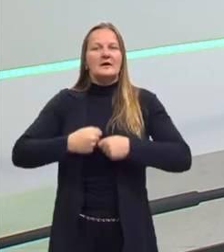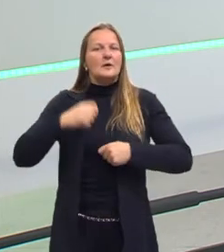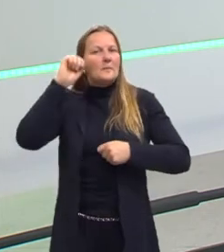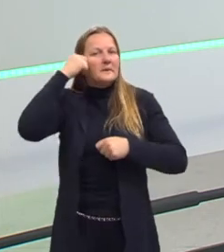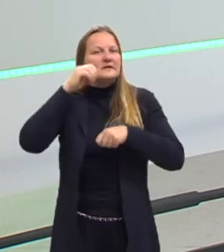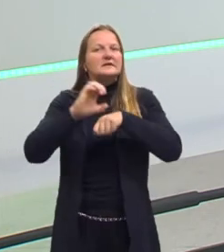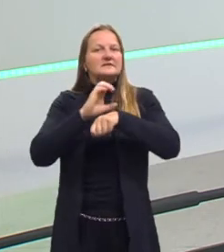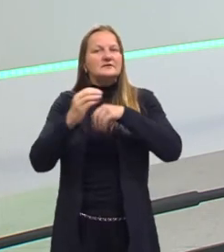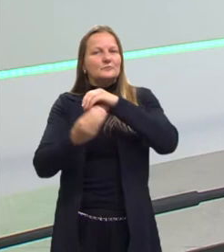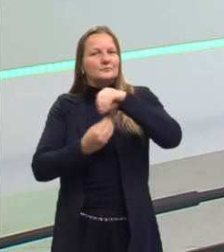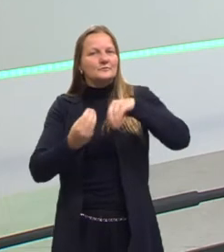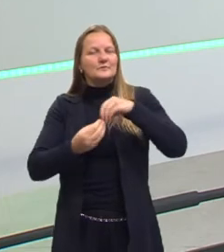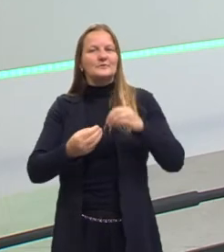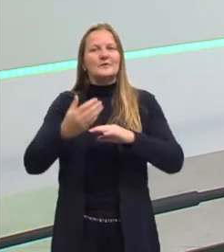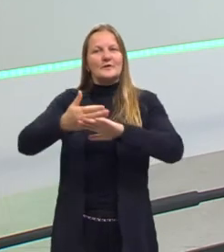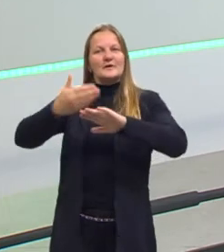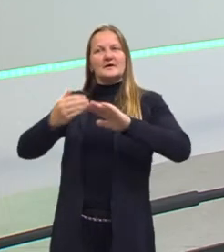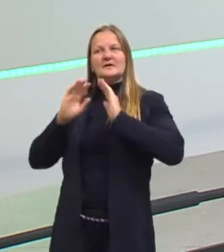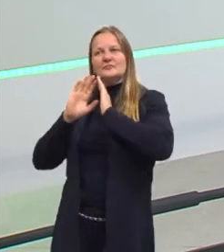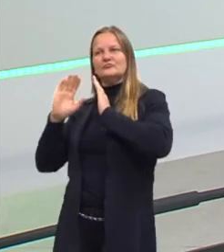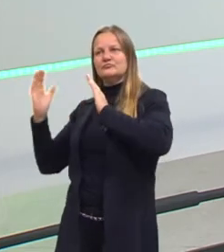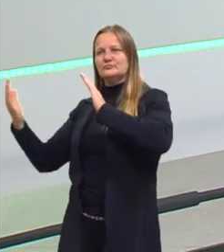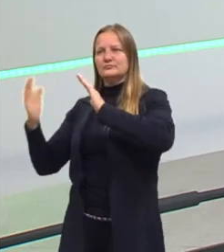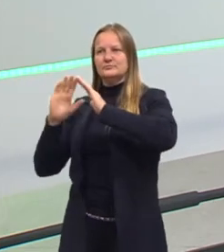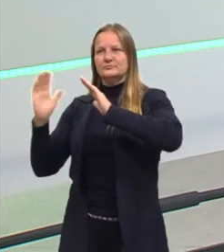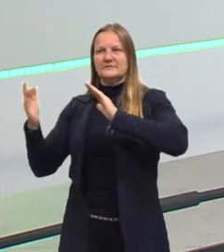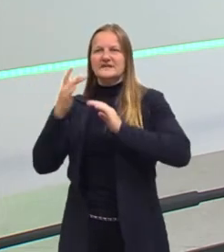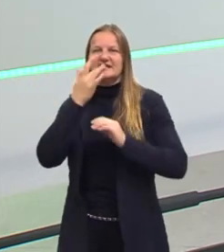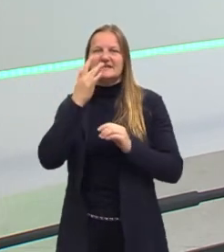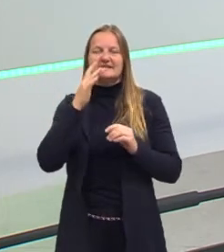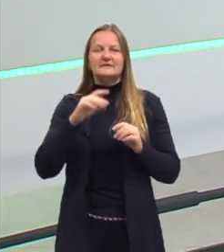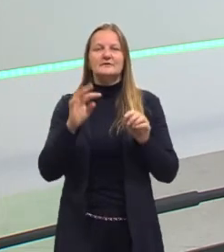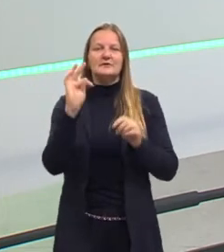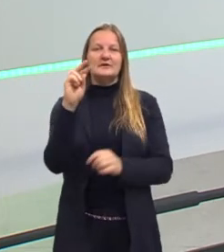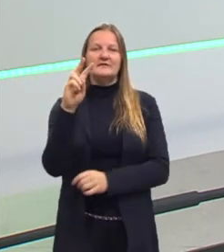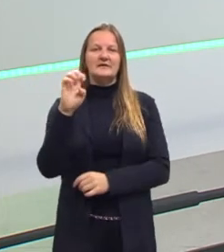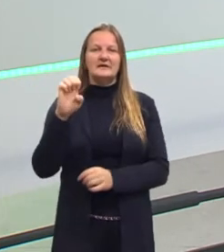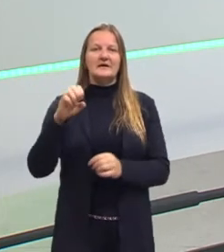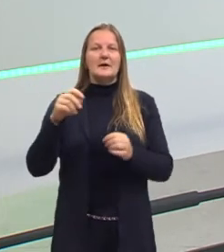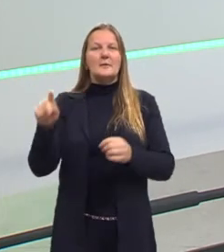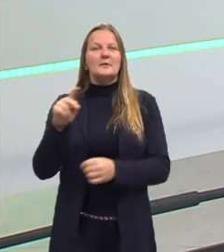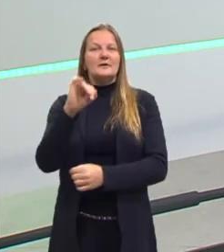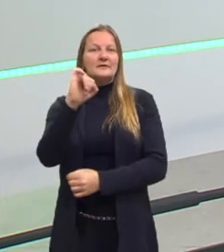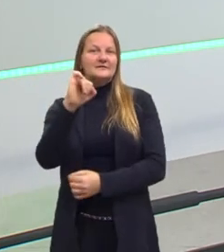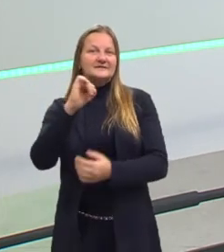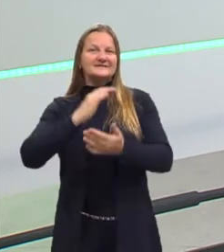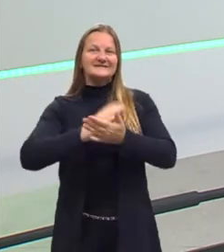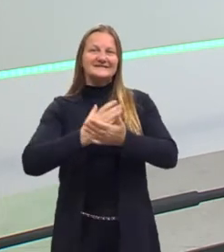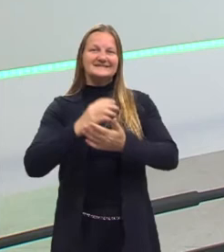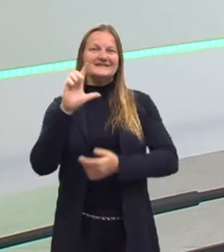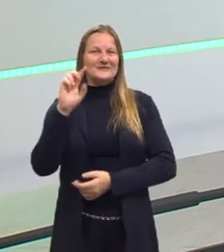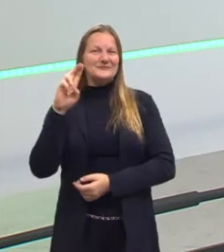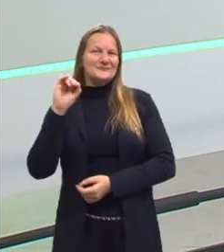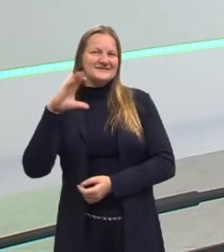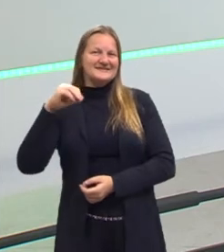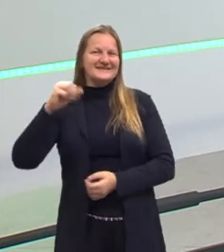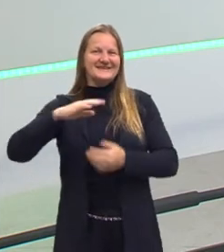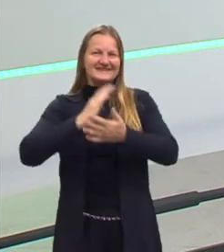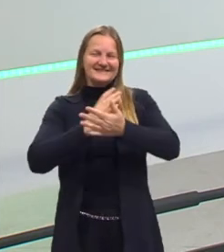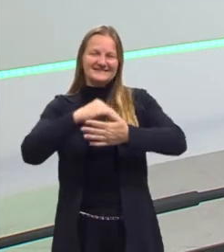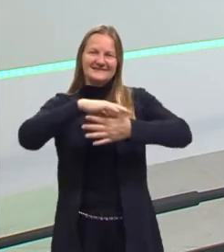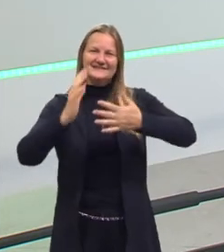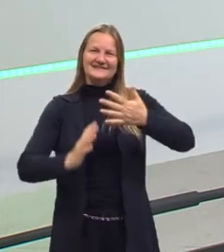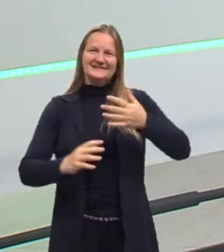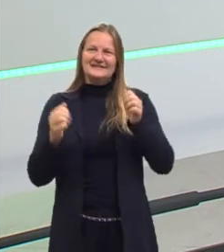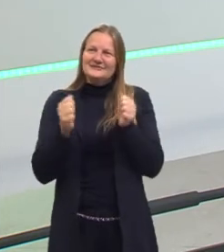preto com cinza atrás de mim tem o quadro branco da TV e a professora Lucineia com a nossa intérprete de libras